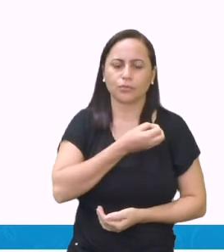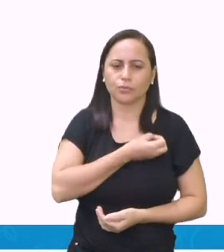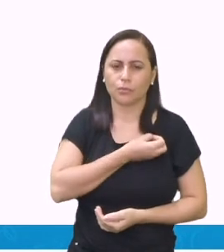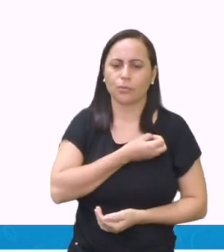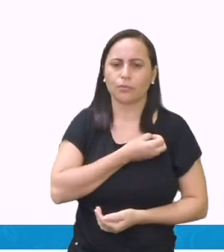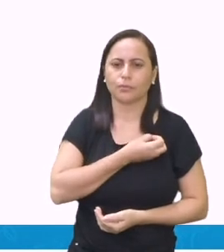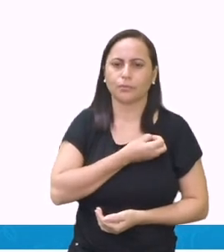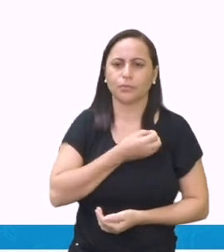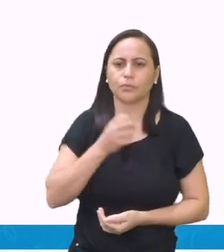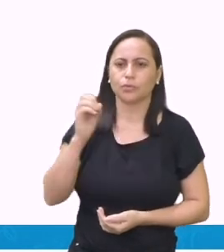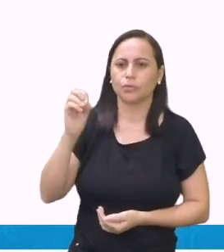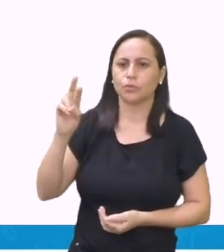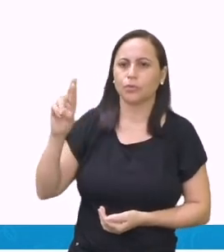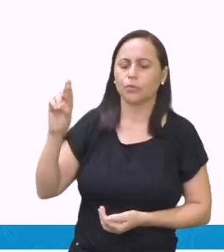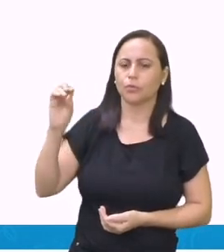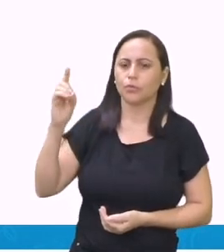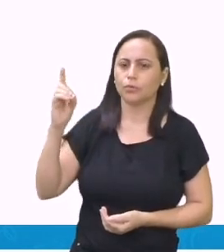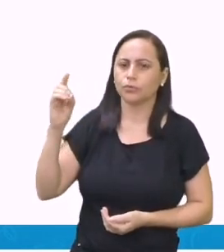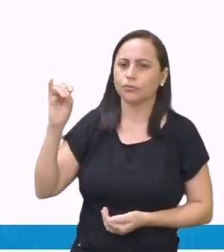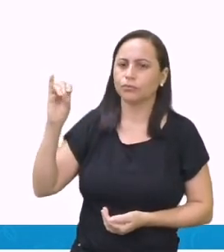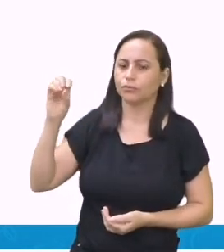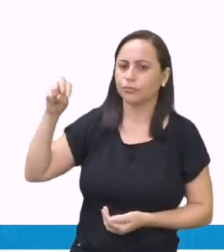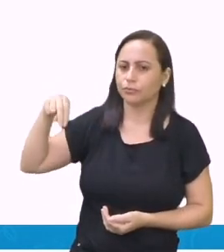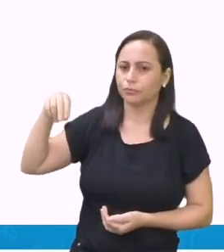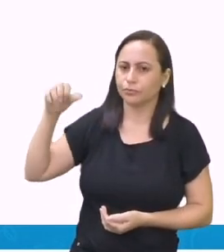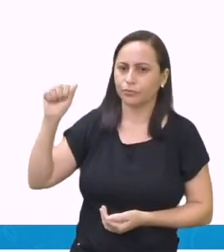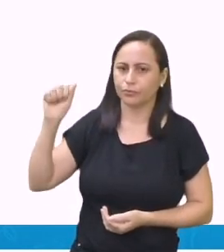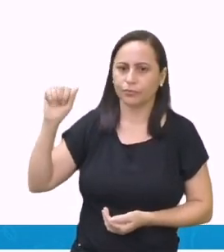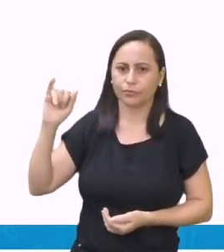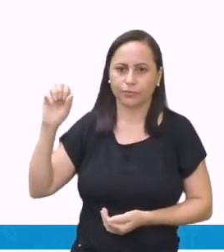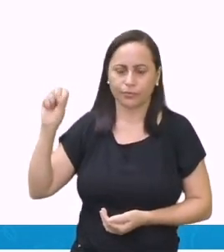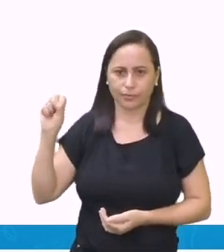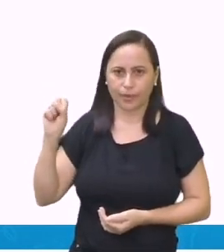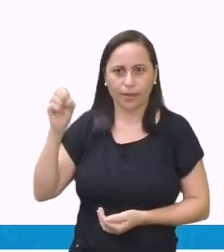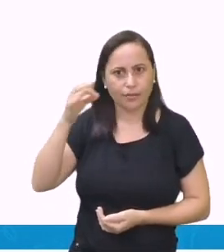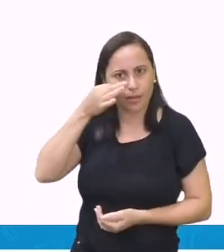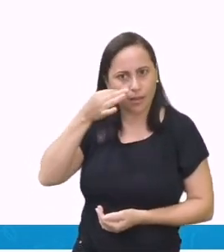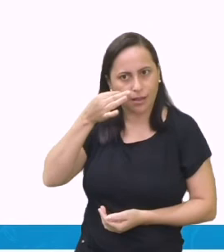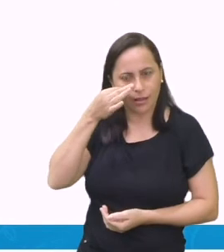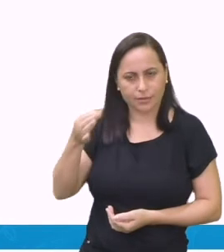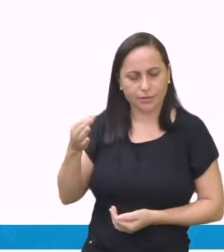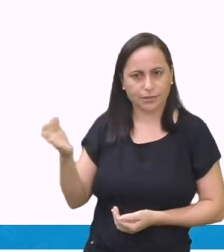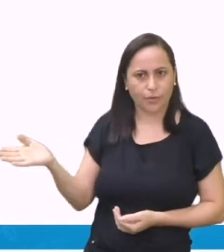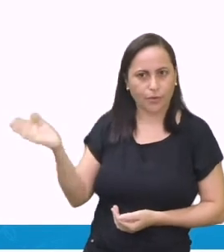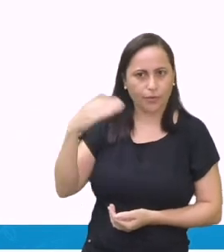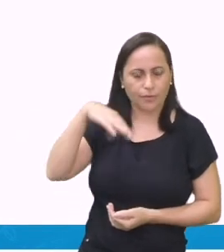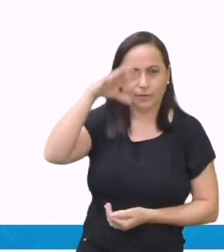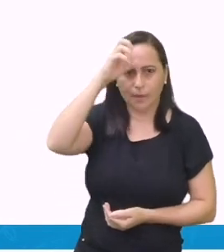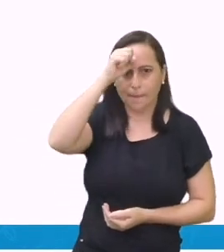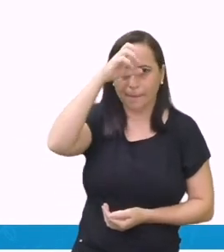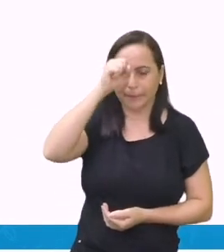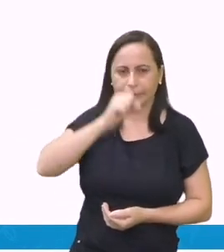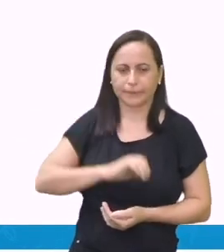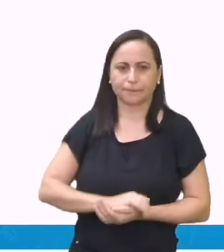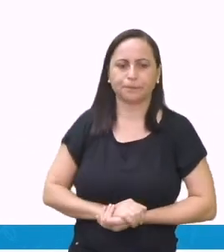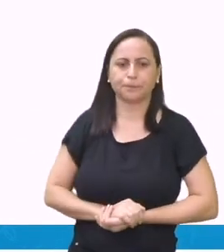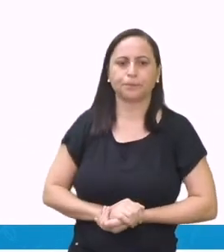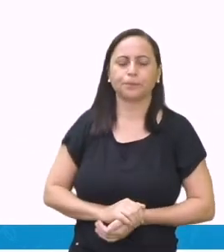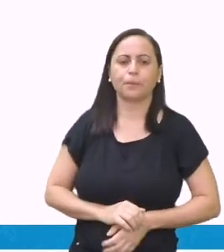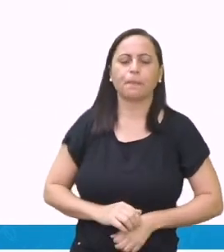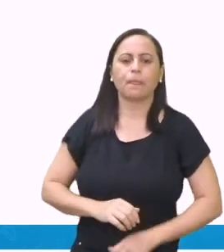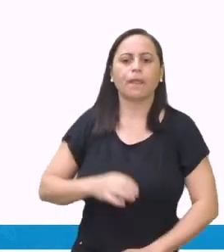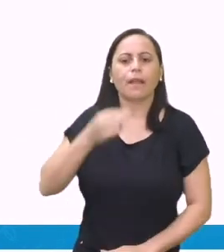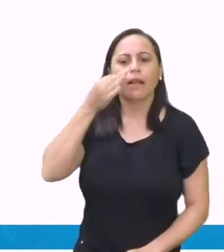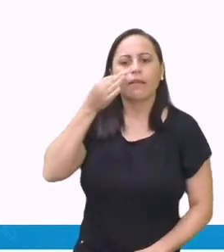ordinais. E eu gostaria que vocês prestassem bastante atenção, pois nós vamos aprender muito com essa atividade.